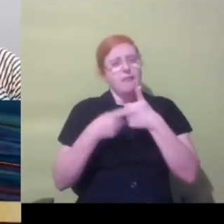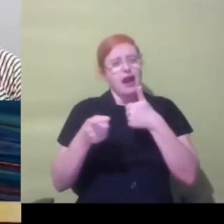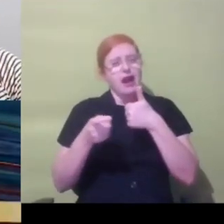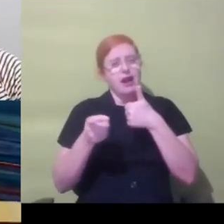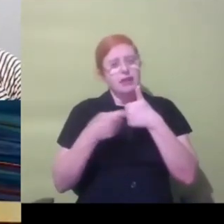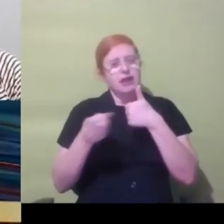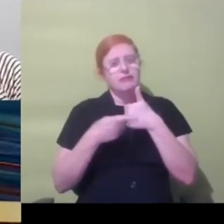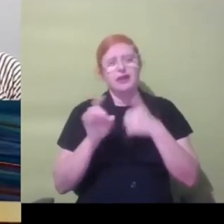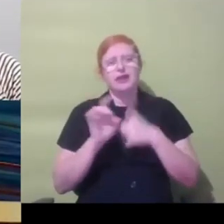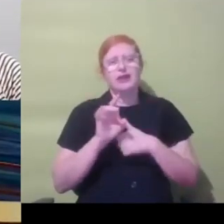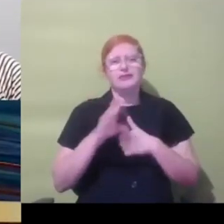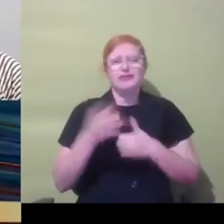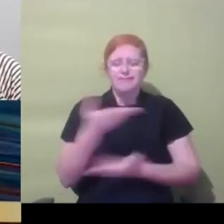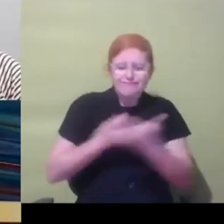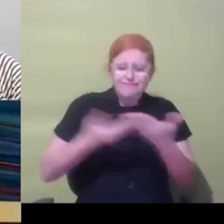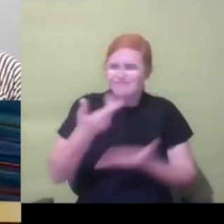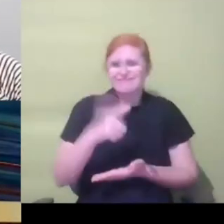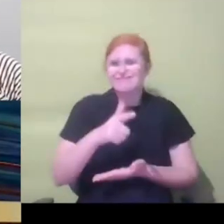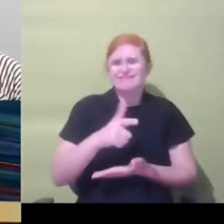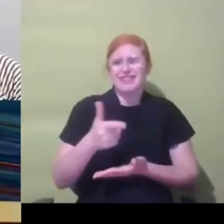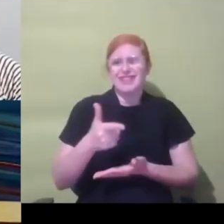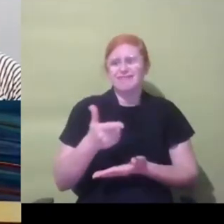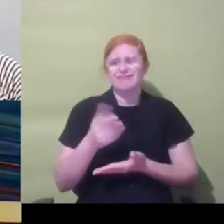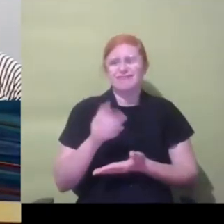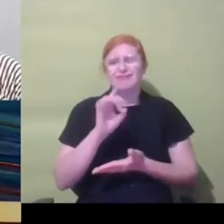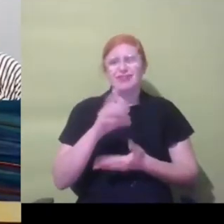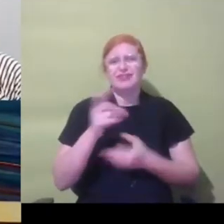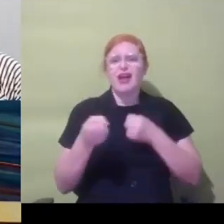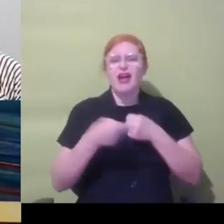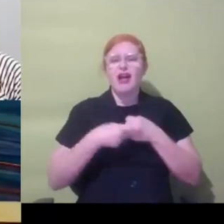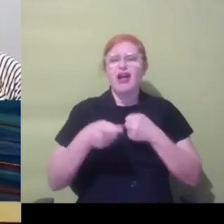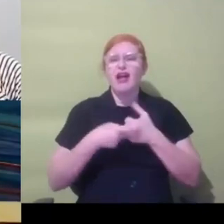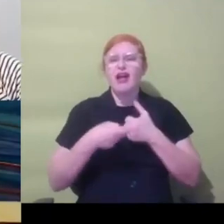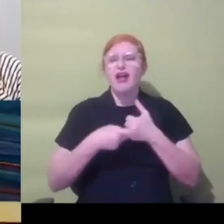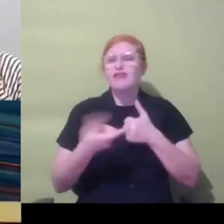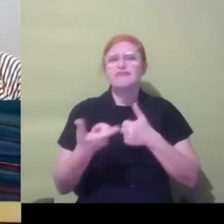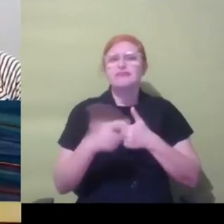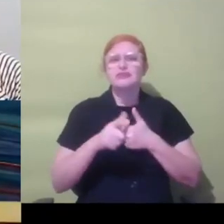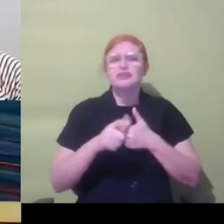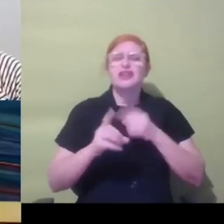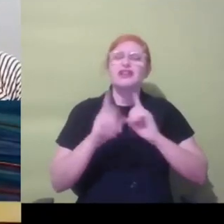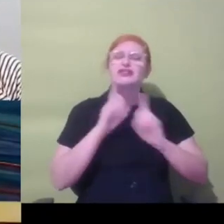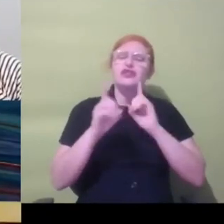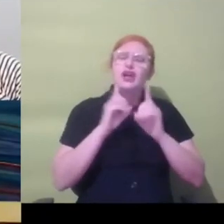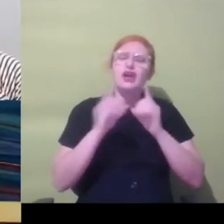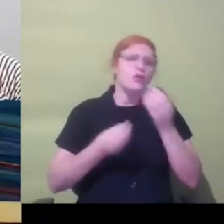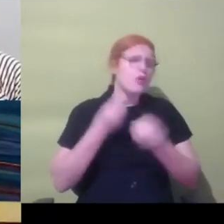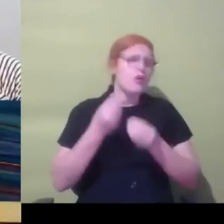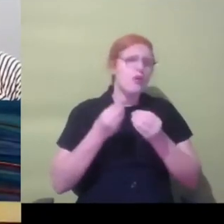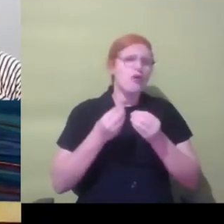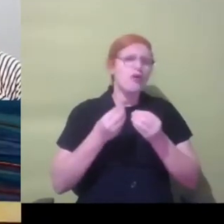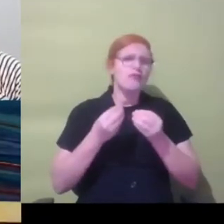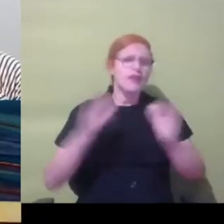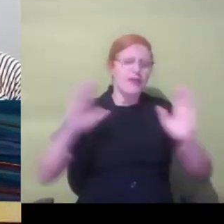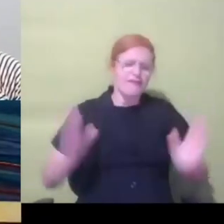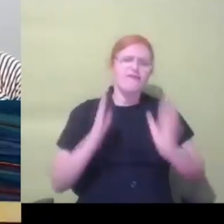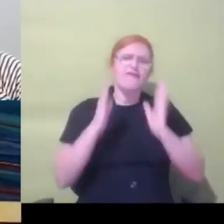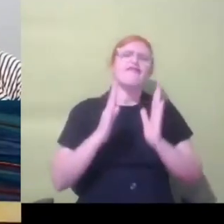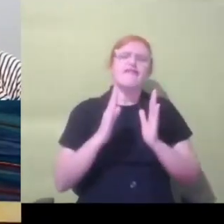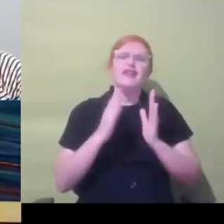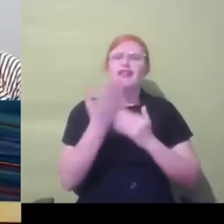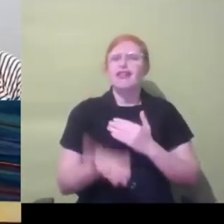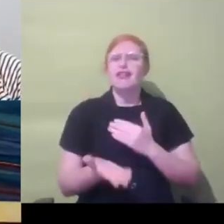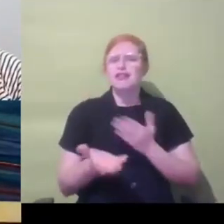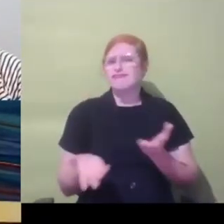só de aprovação. E é uma relação de aprovação que não existe diálogo. E como é que a gente enfrenta isso, né? E ao